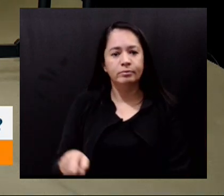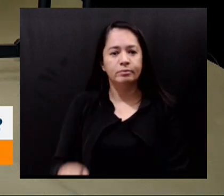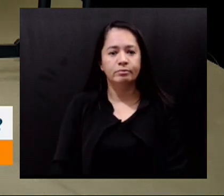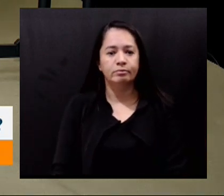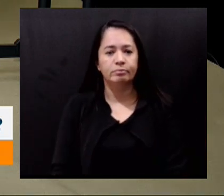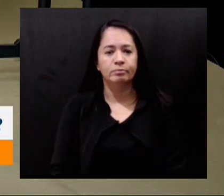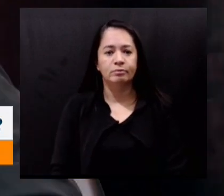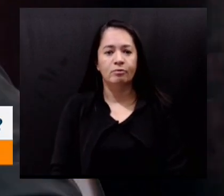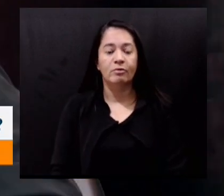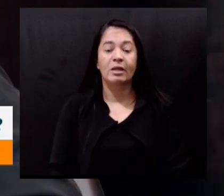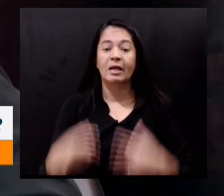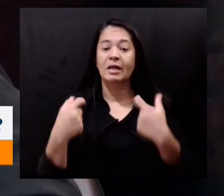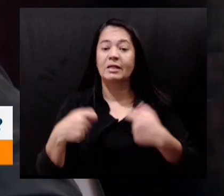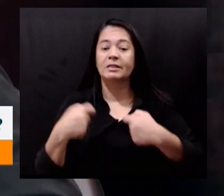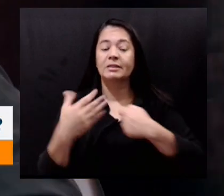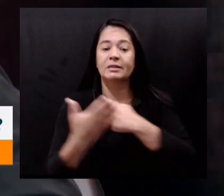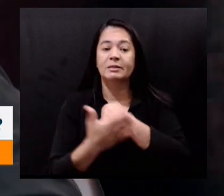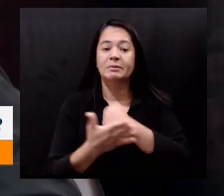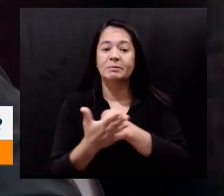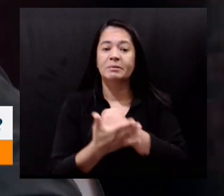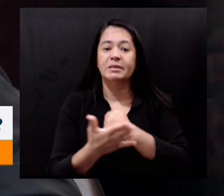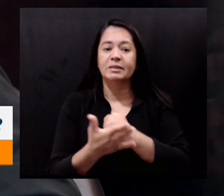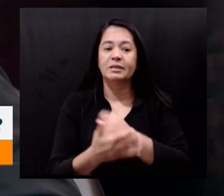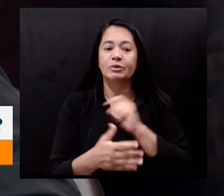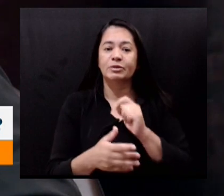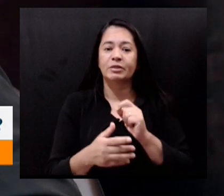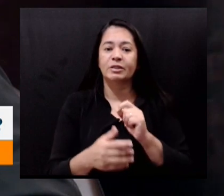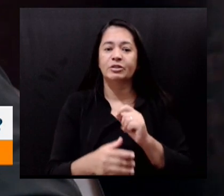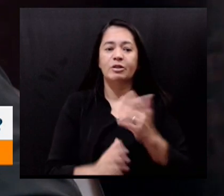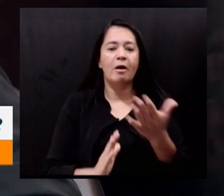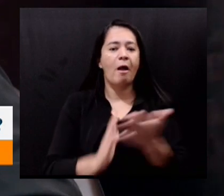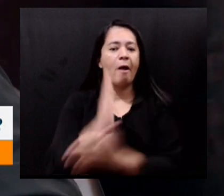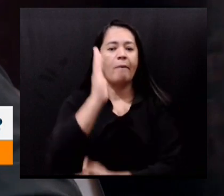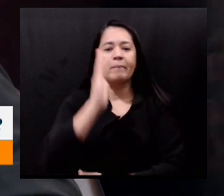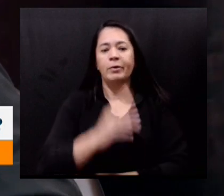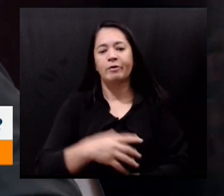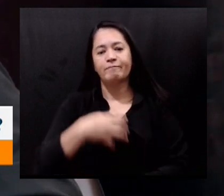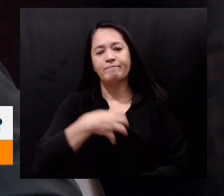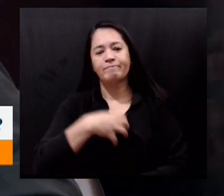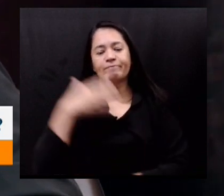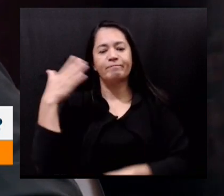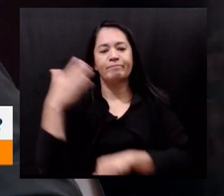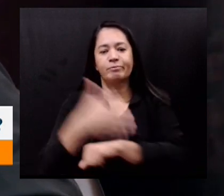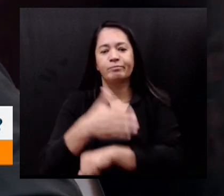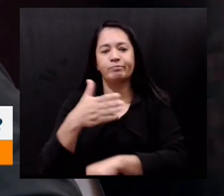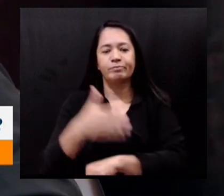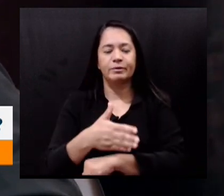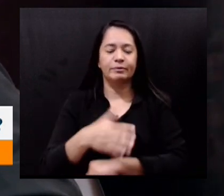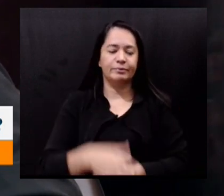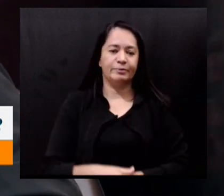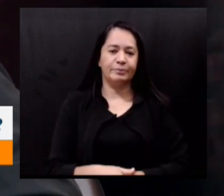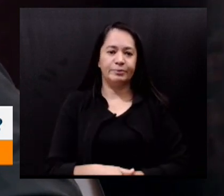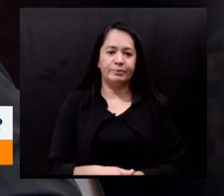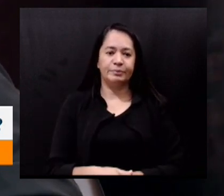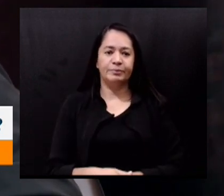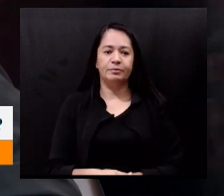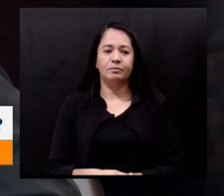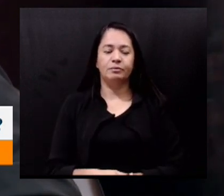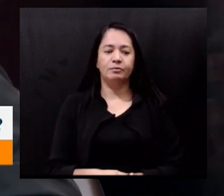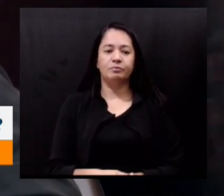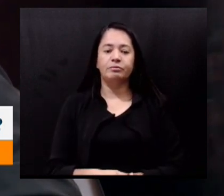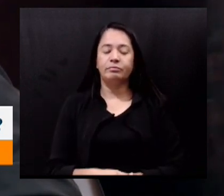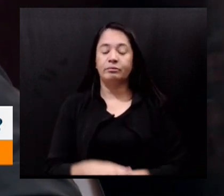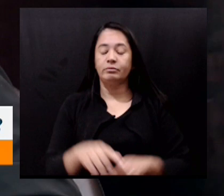a necessidade de aprovação, de pertencimento, e o grupo traz